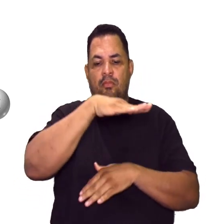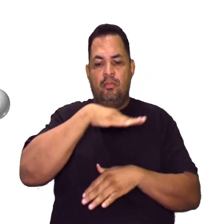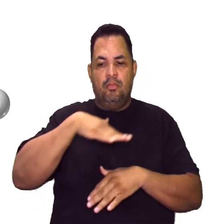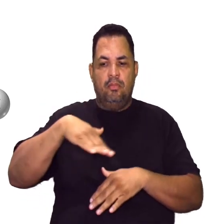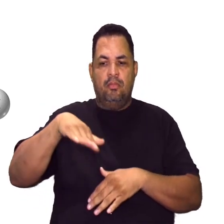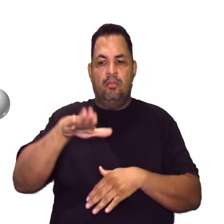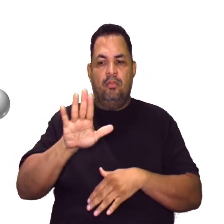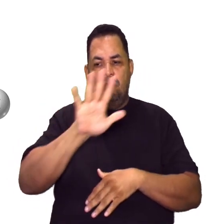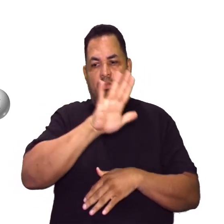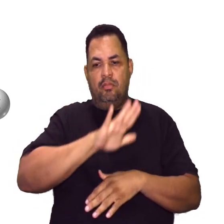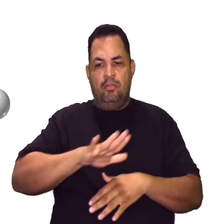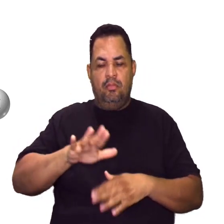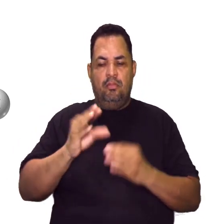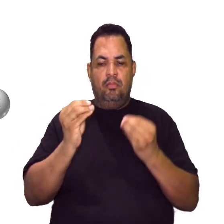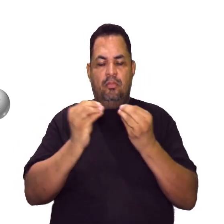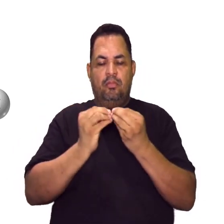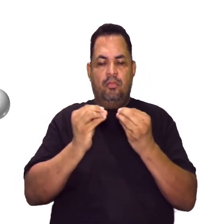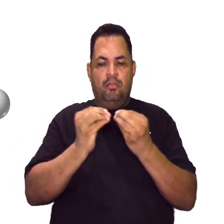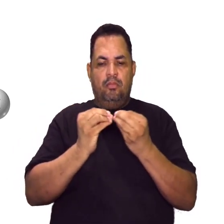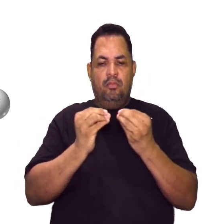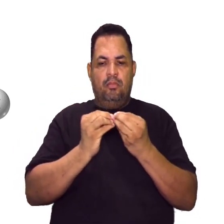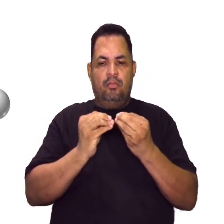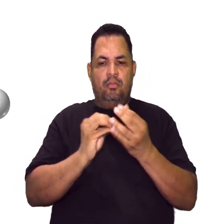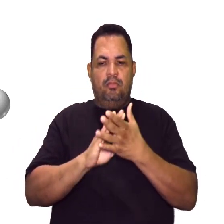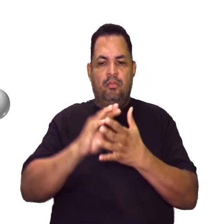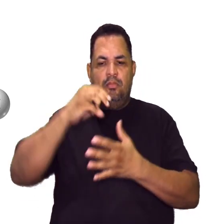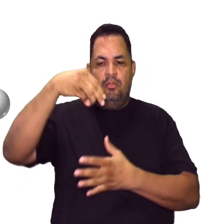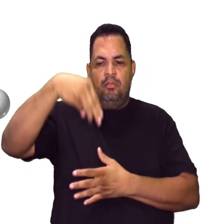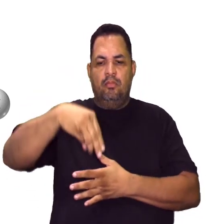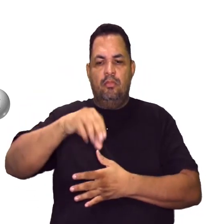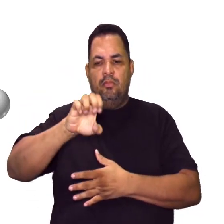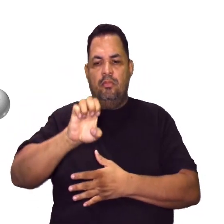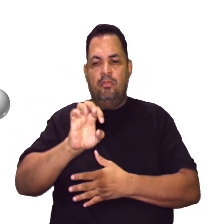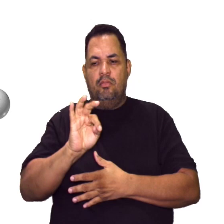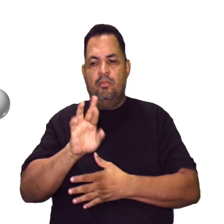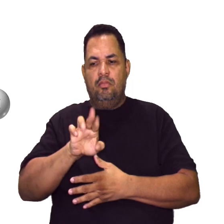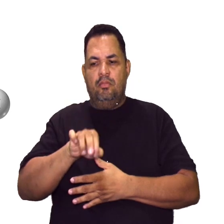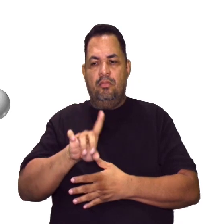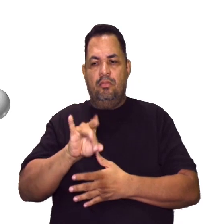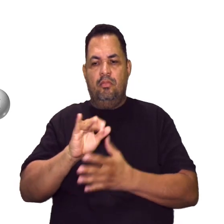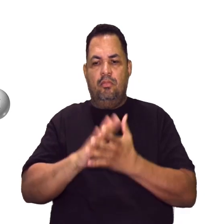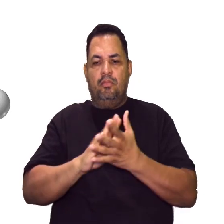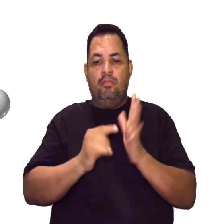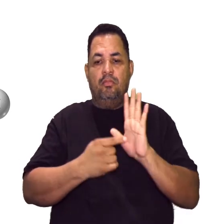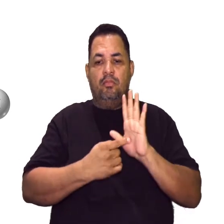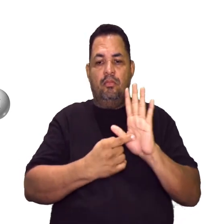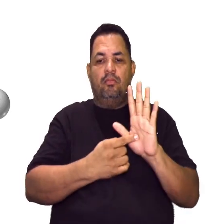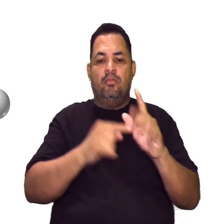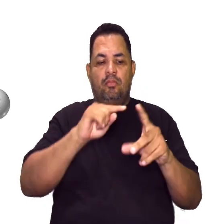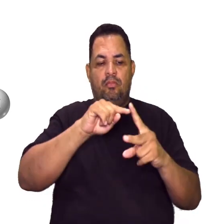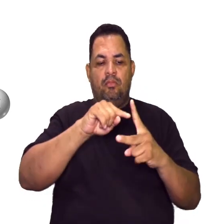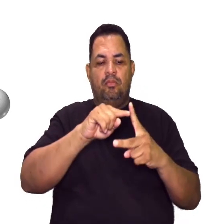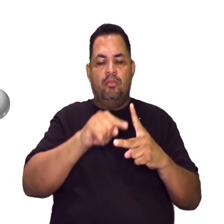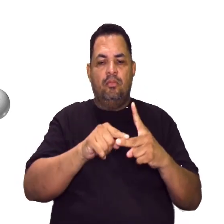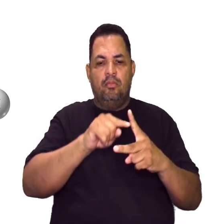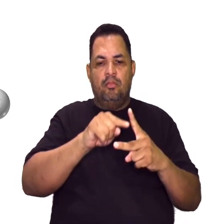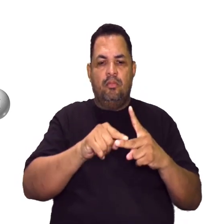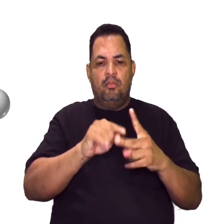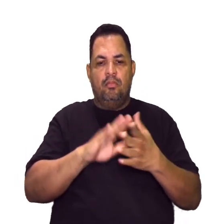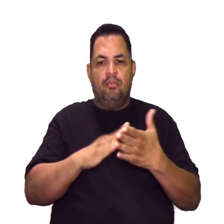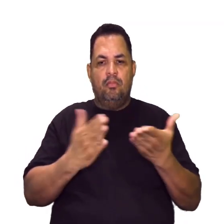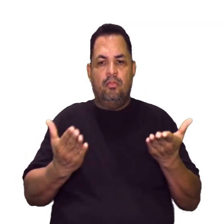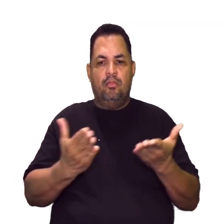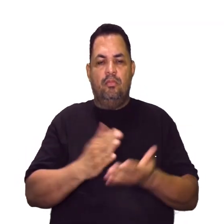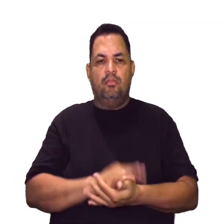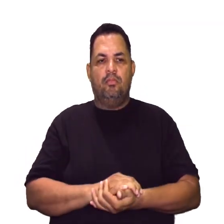da molécula do gás metano, mostrando entre si os seus ângulos, né? Contanto, a